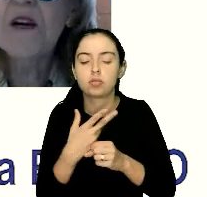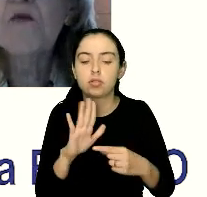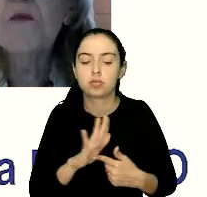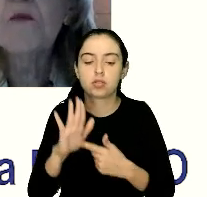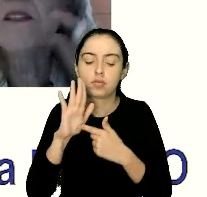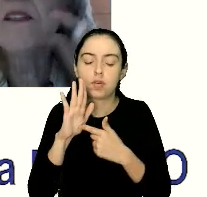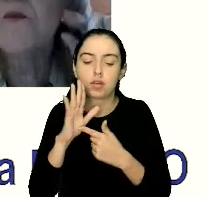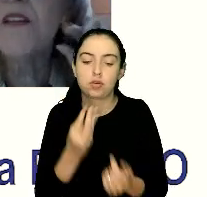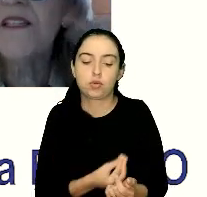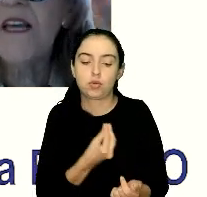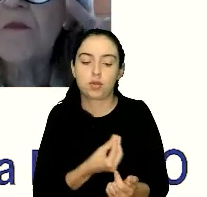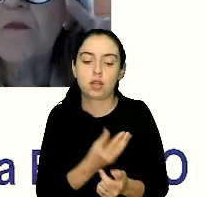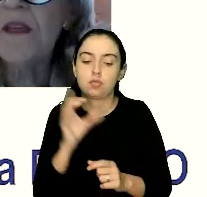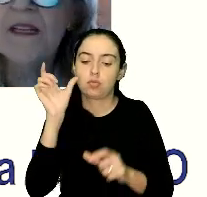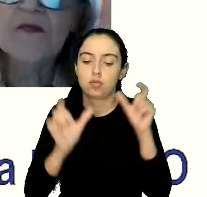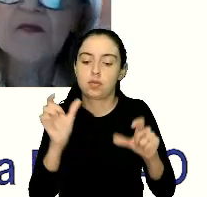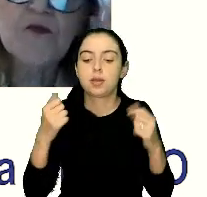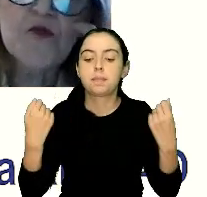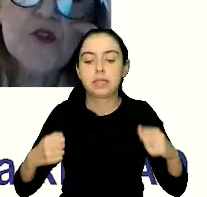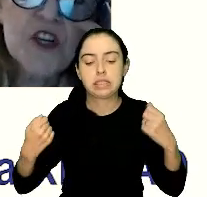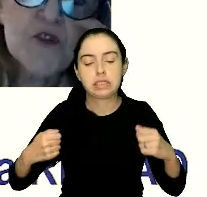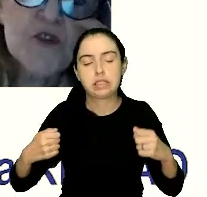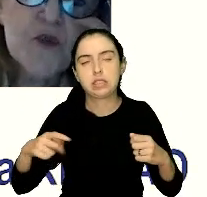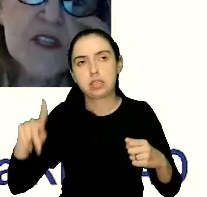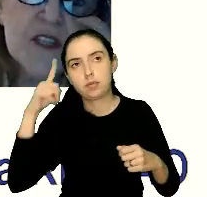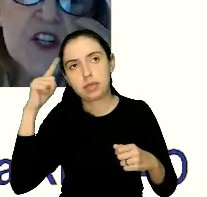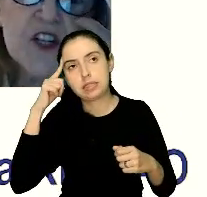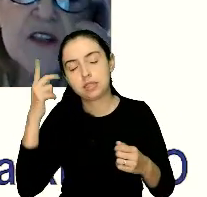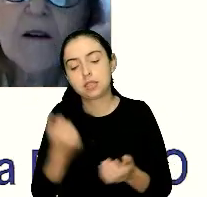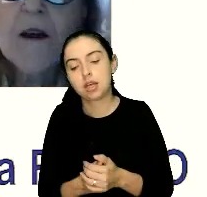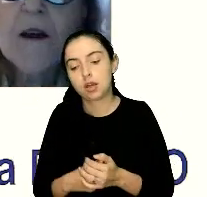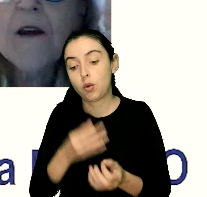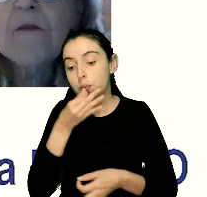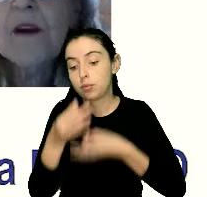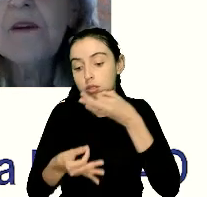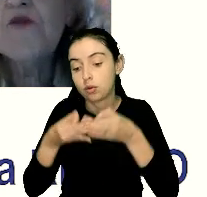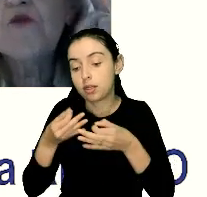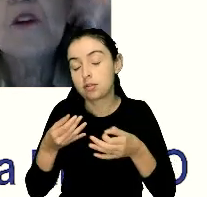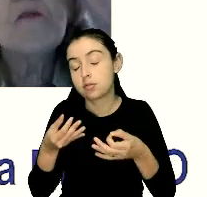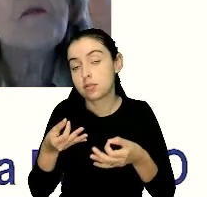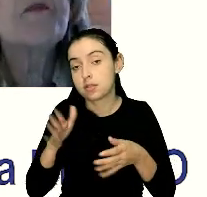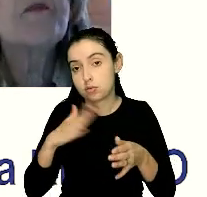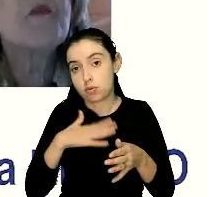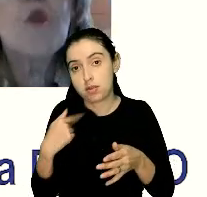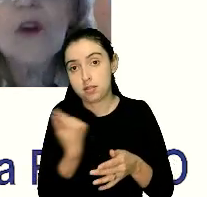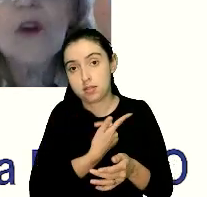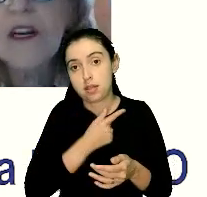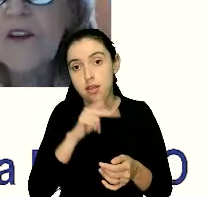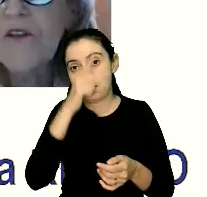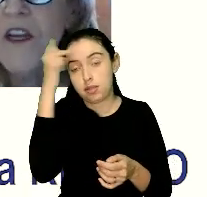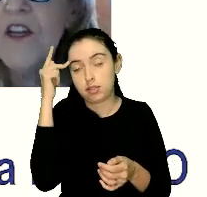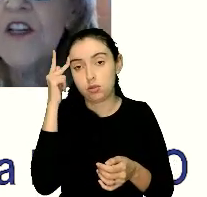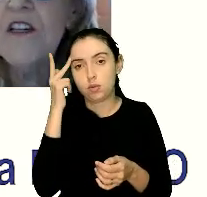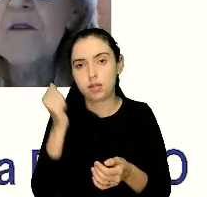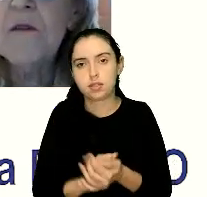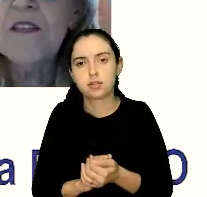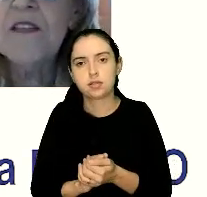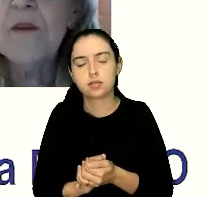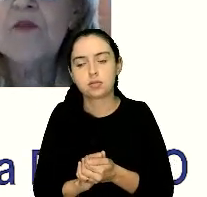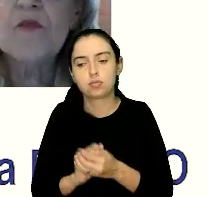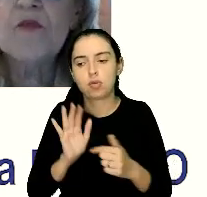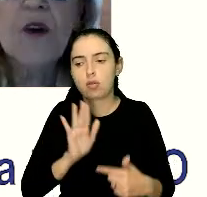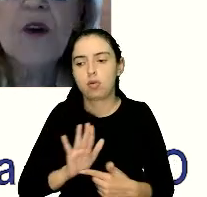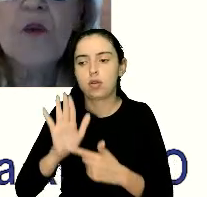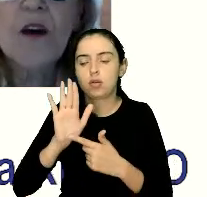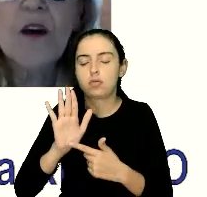realidade para cada um precisam ser sempre pensados. Sugestões que a gente dá para a pessoa colocar na frente e